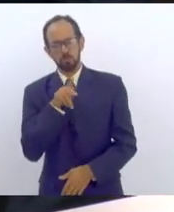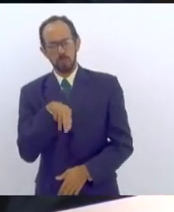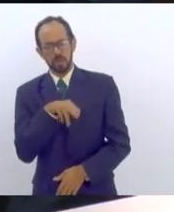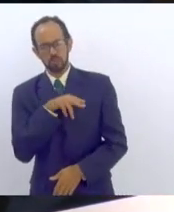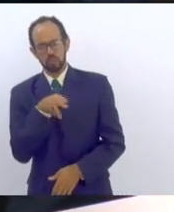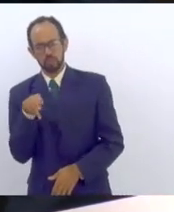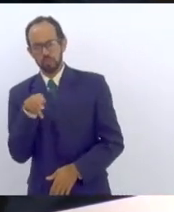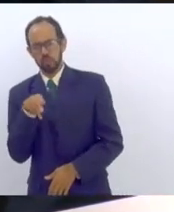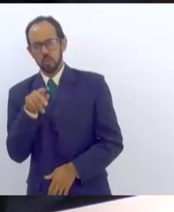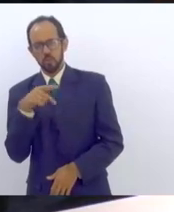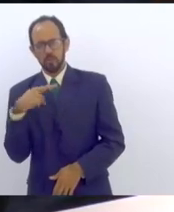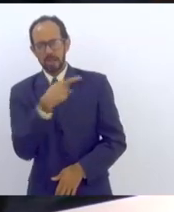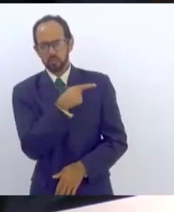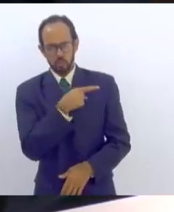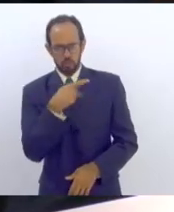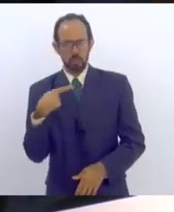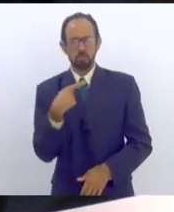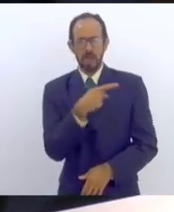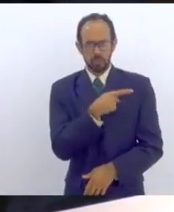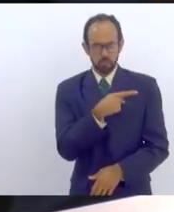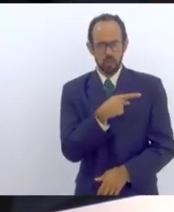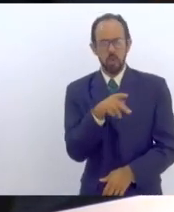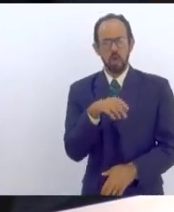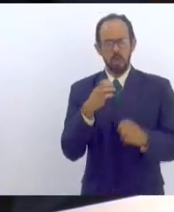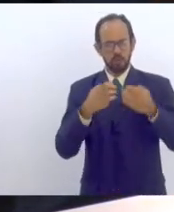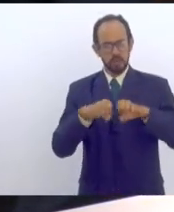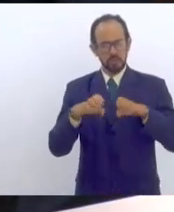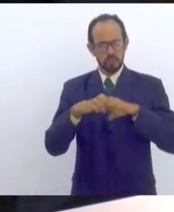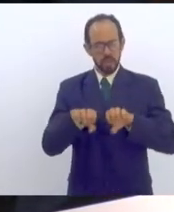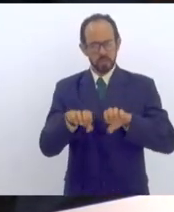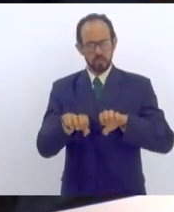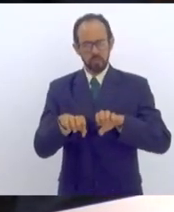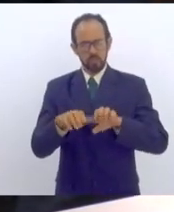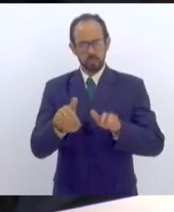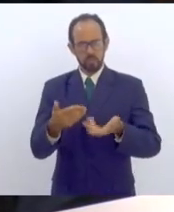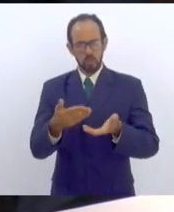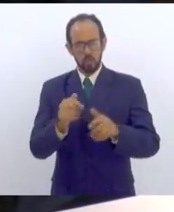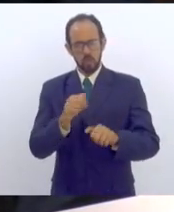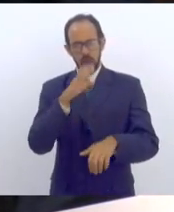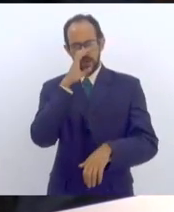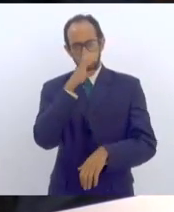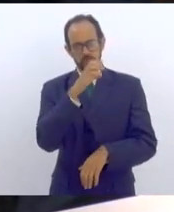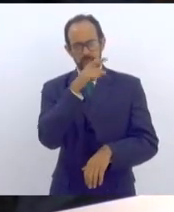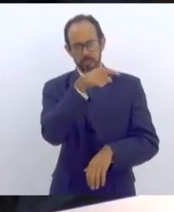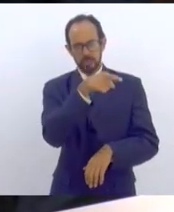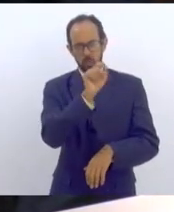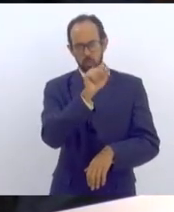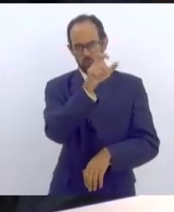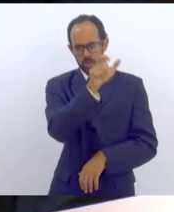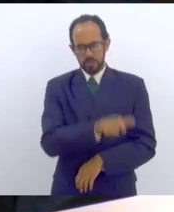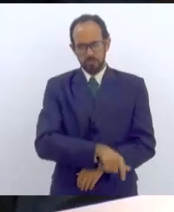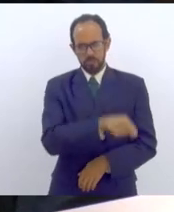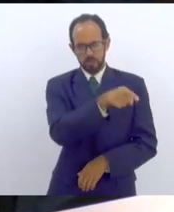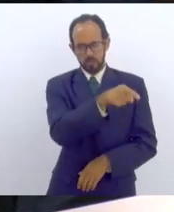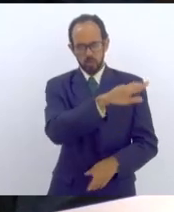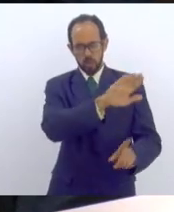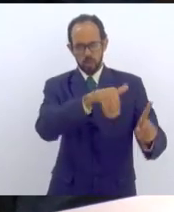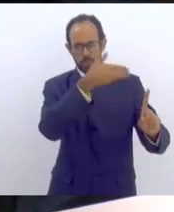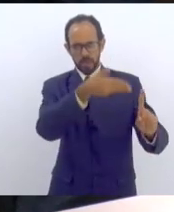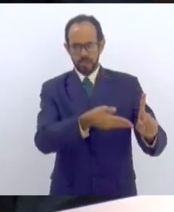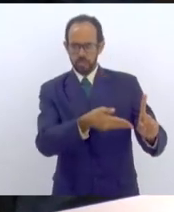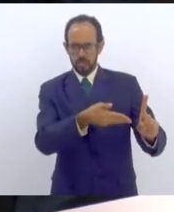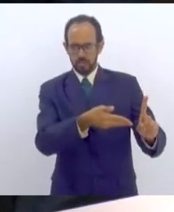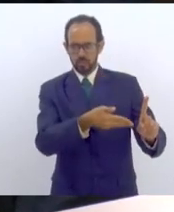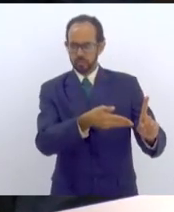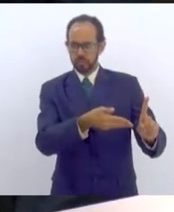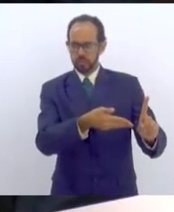é? E, pesando a acusação sobre o homenageado,